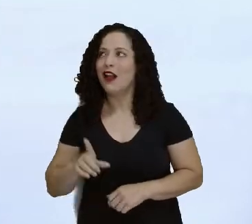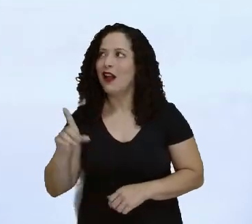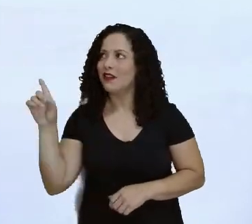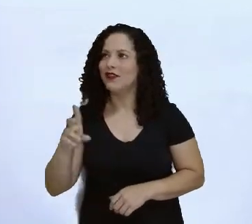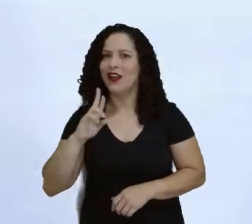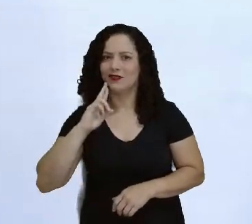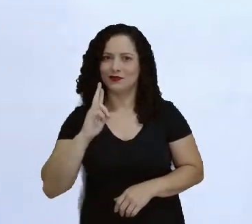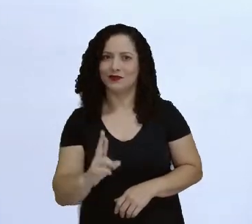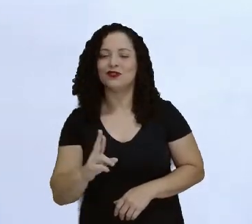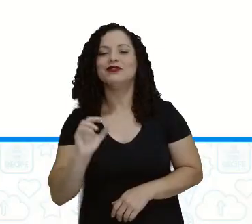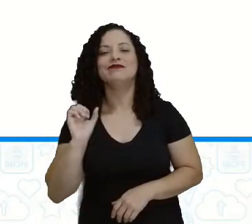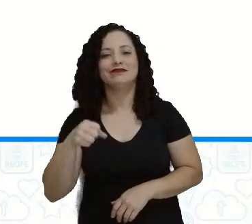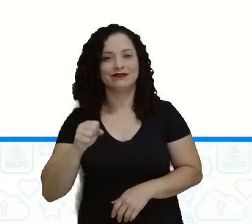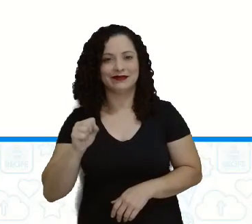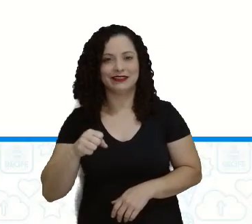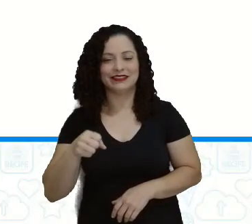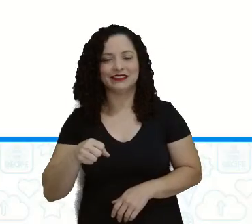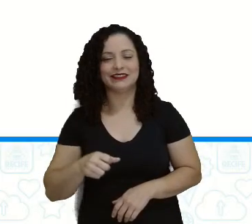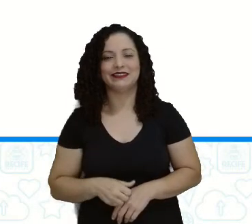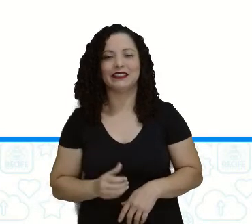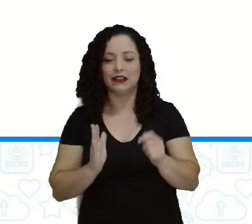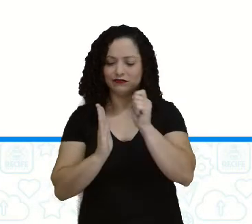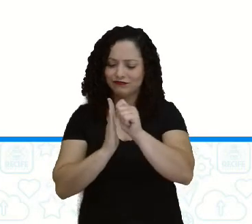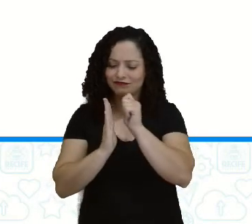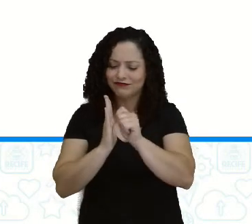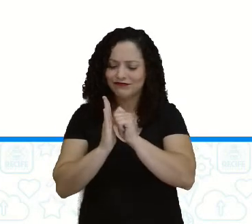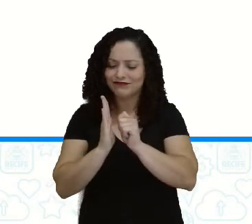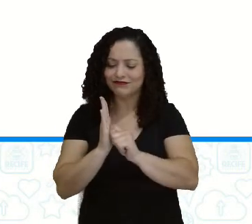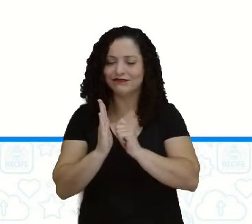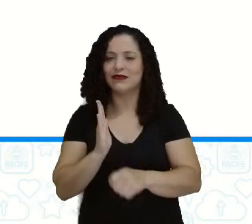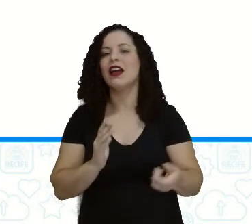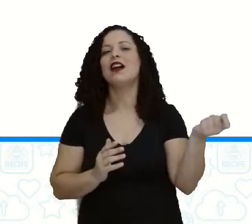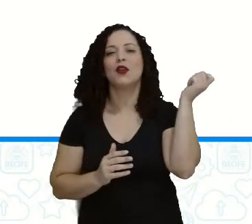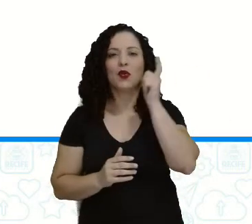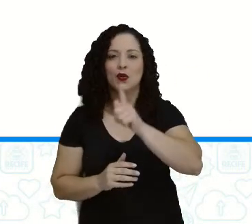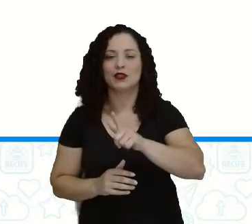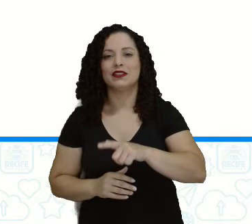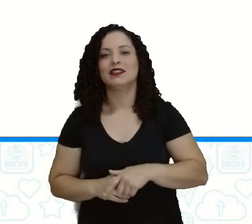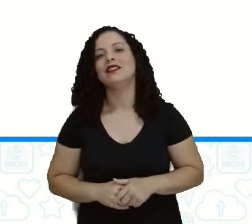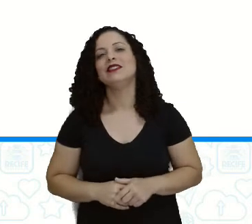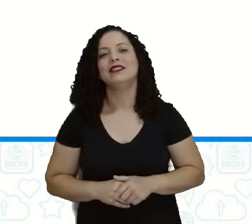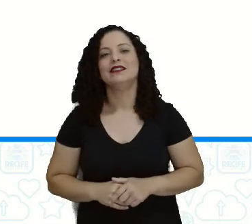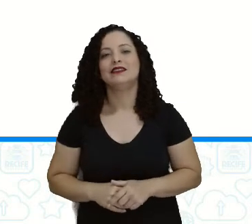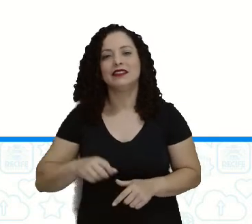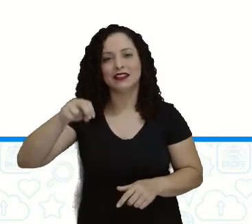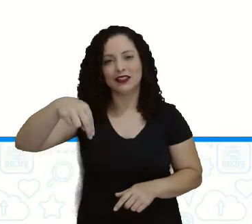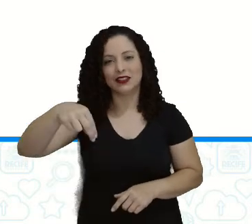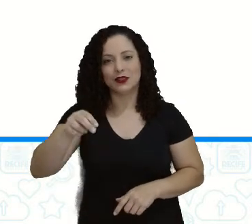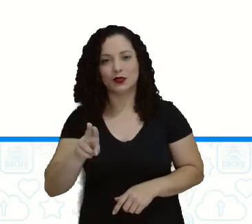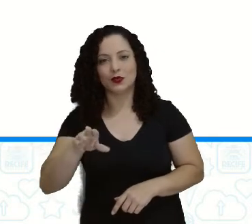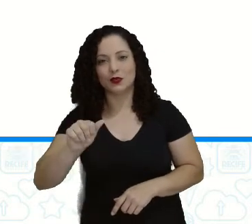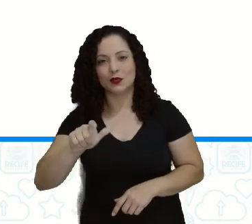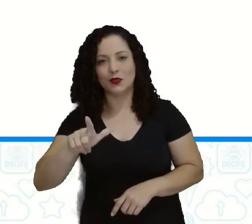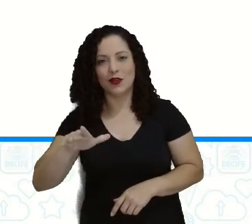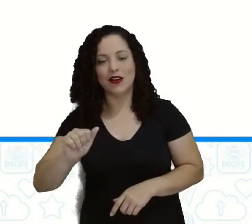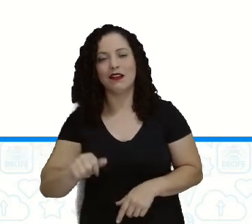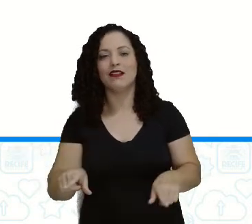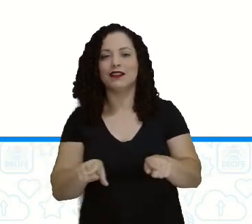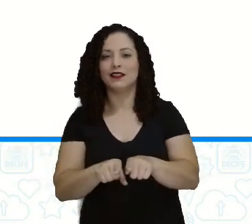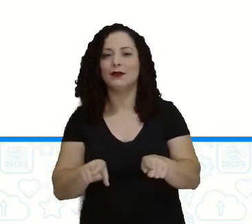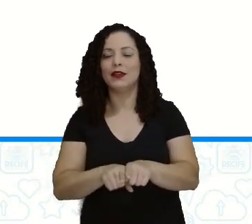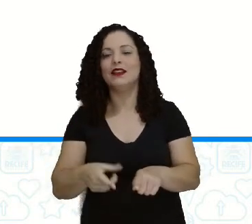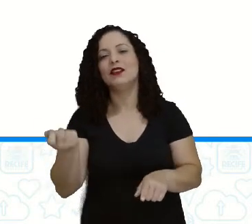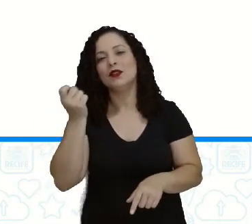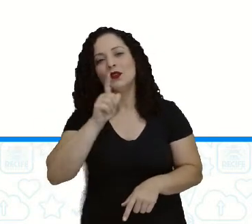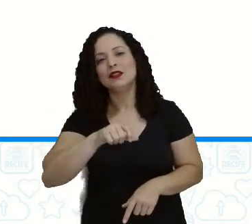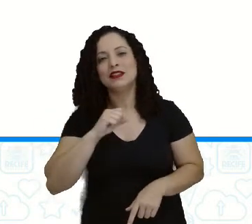Lázaro fez duas vezes a conta, né? E a Nuala também. Aí, nos dois casos, deu 54.